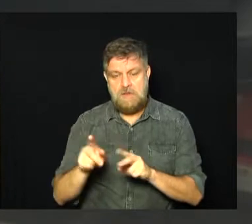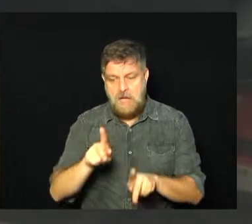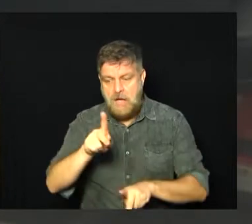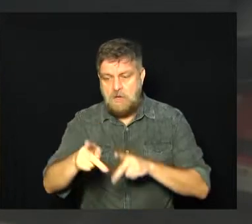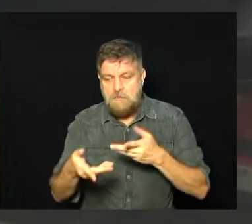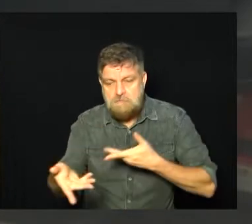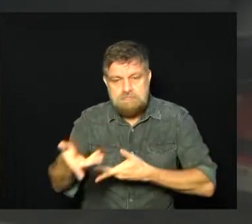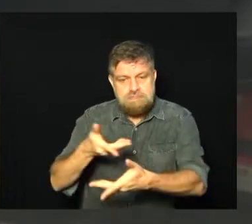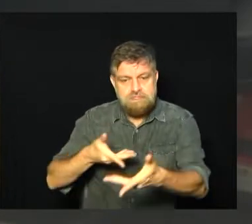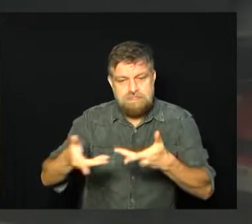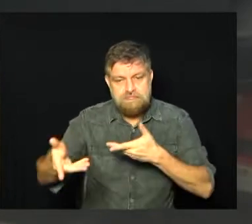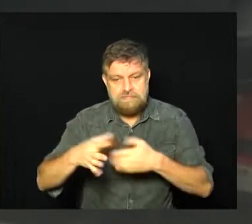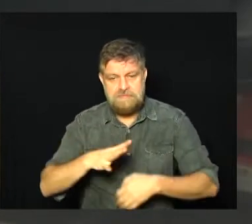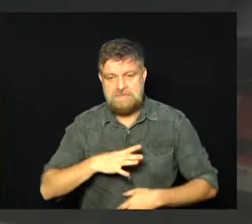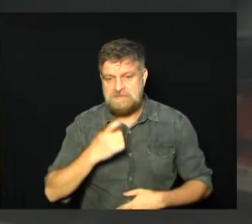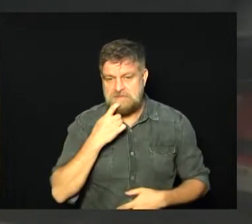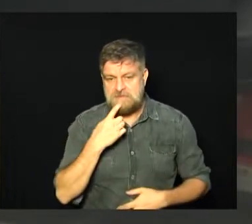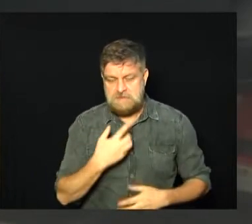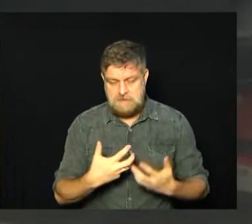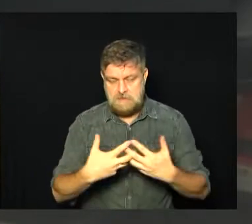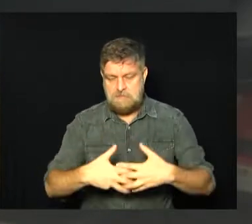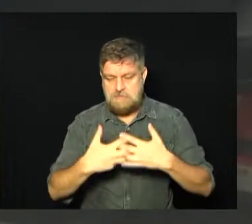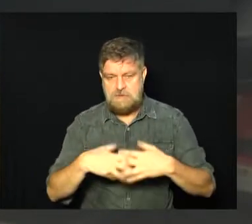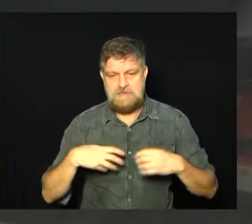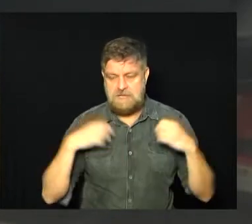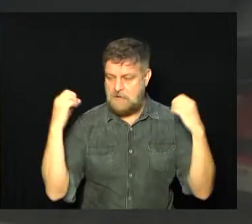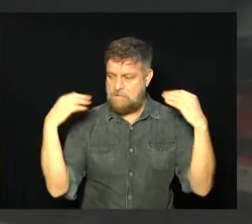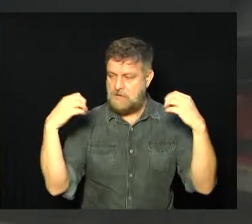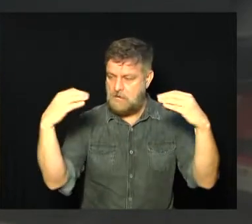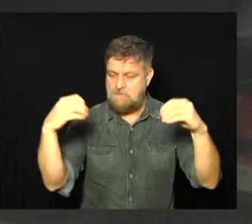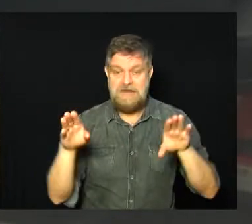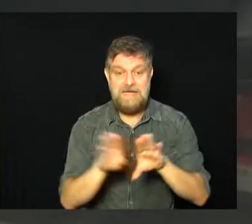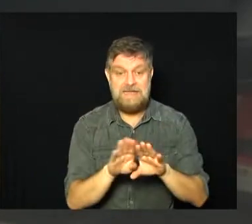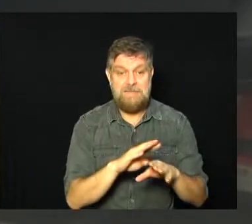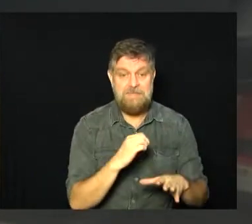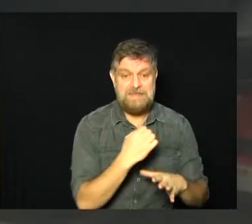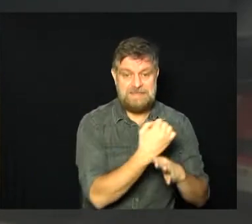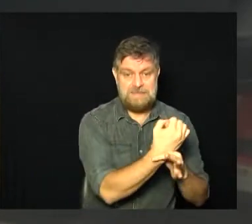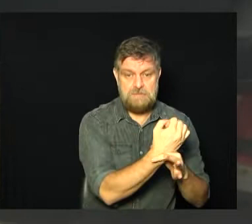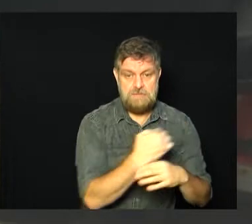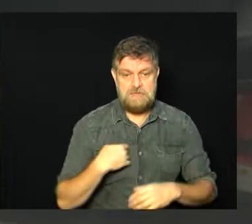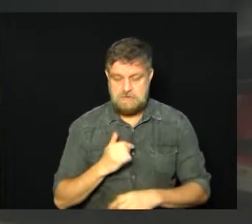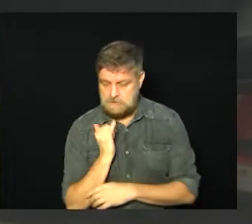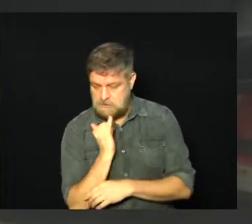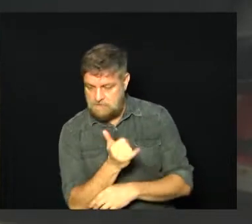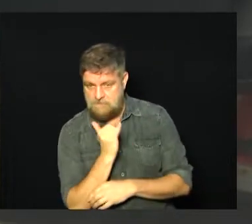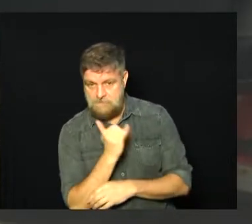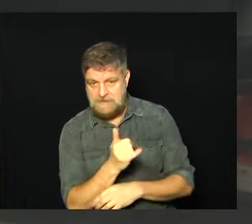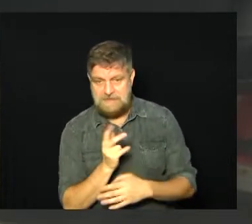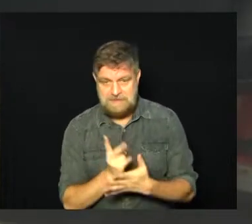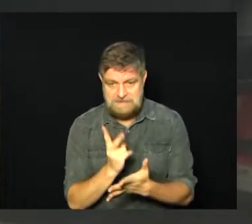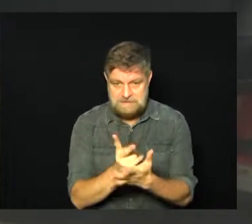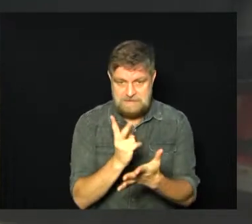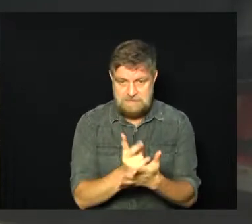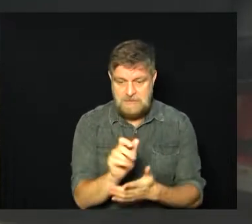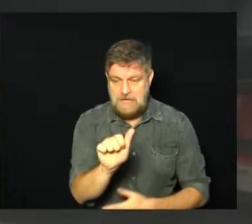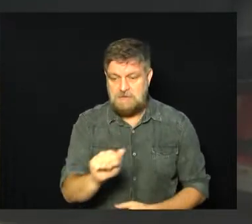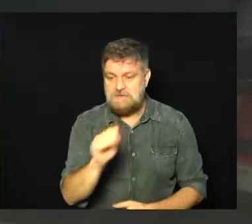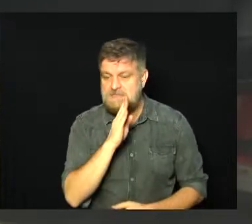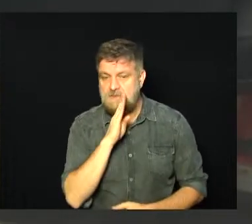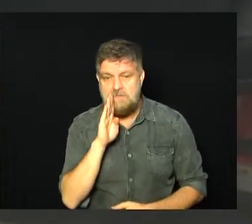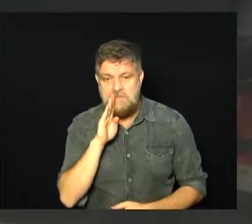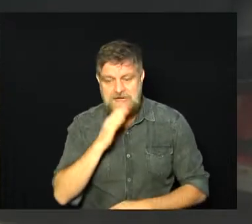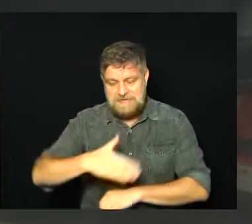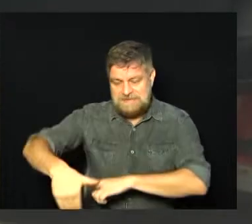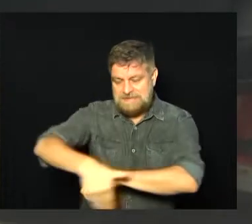que a cidade fique mais viva, fique mais iluminada, fique mais segura. É um ponto que a gente sempre fala na Brasel, que quando a rua